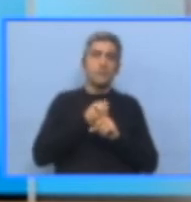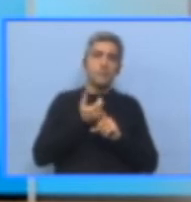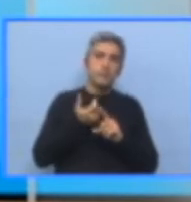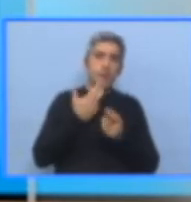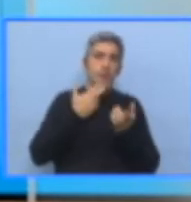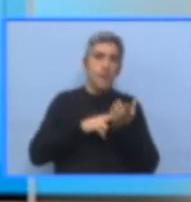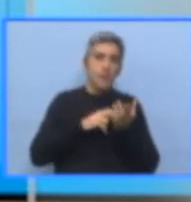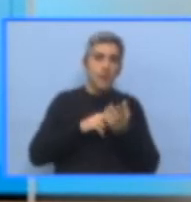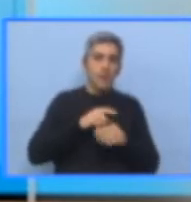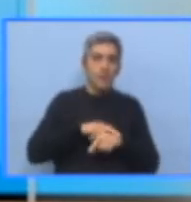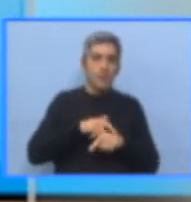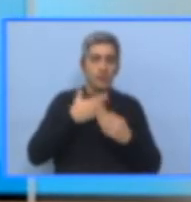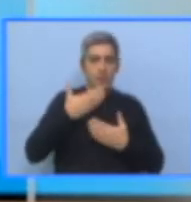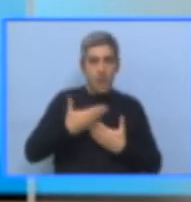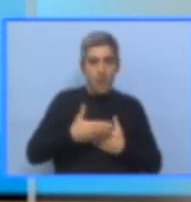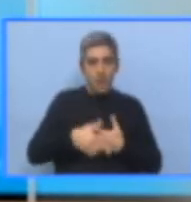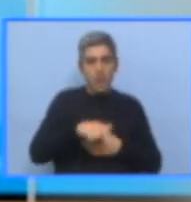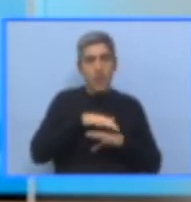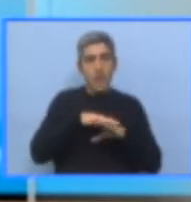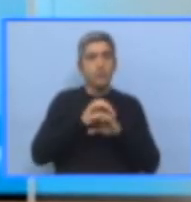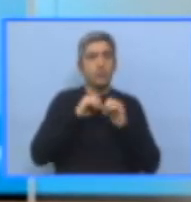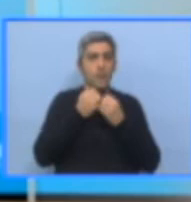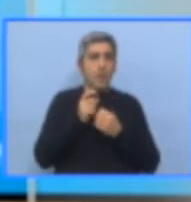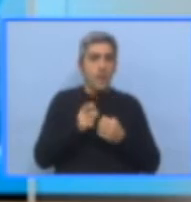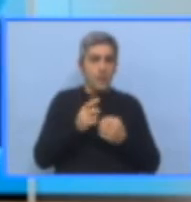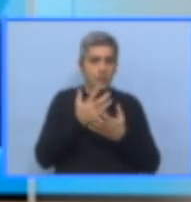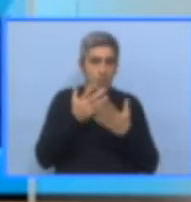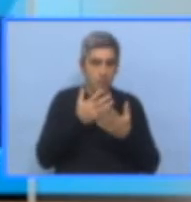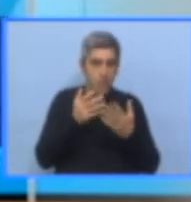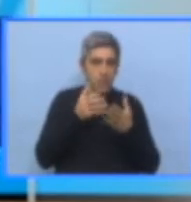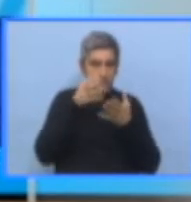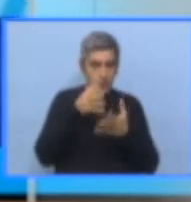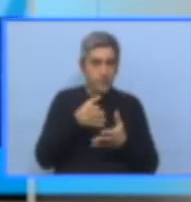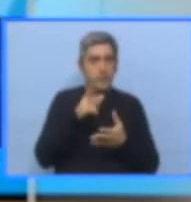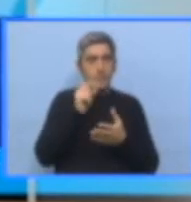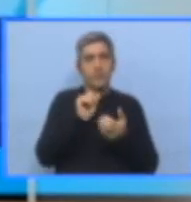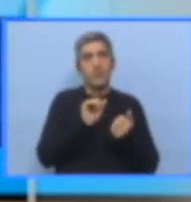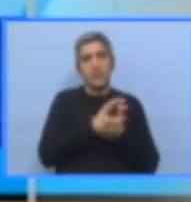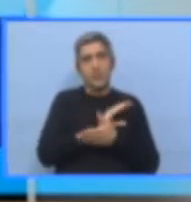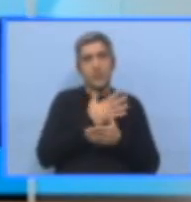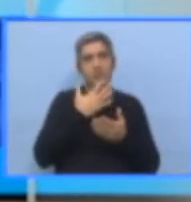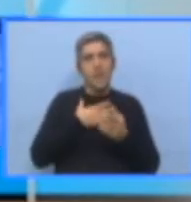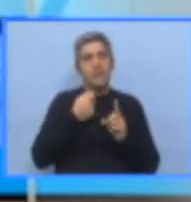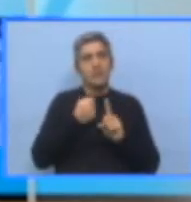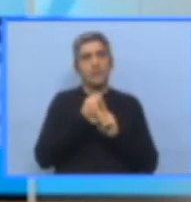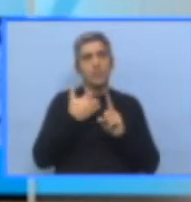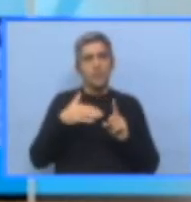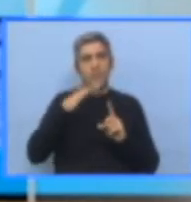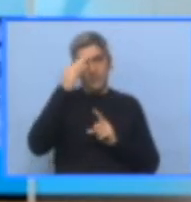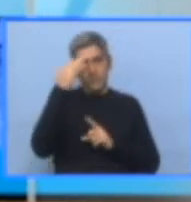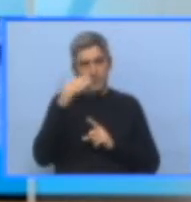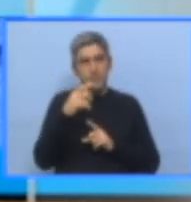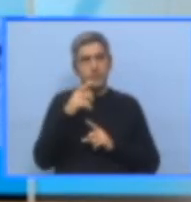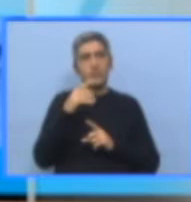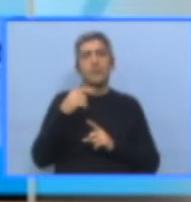a realidade dos nossos dias, que passa muito pelas redes sociais, sendo que o jornalismo também está nas redes sociais. E quando temos